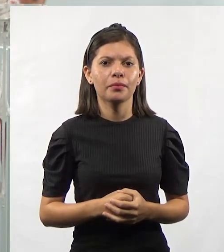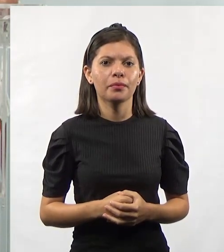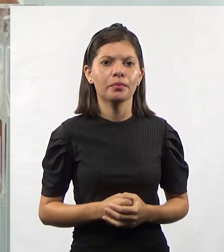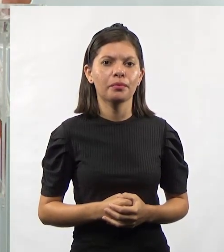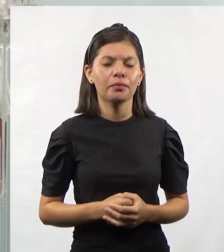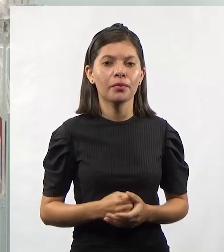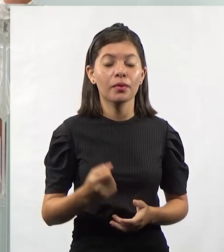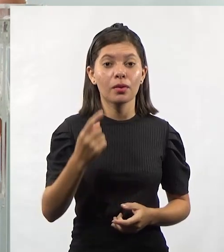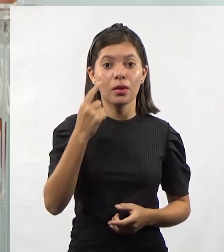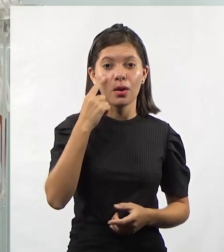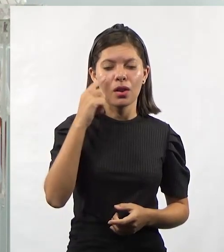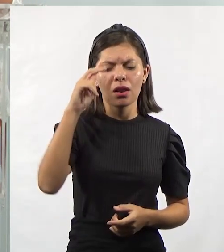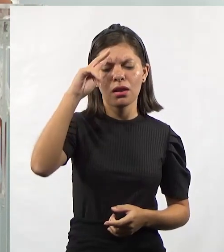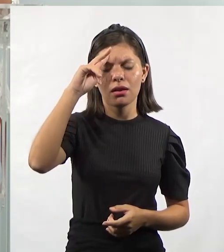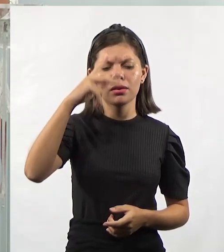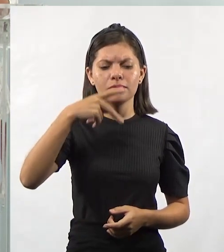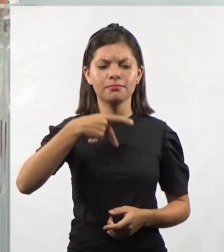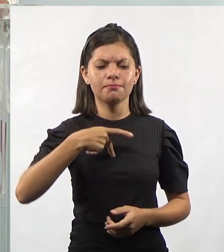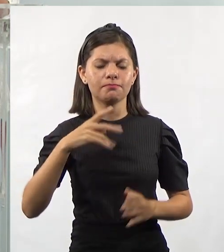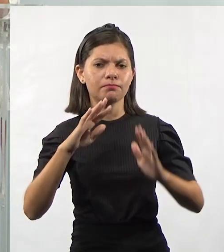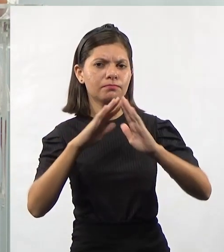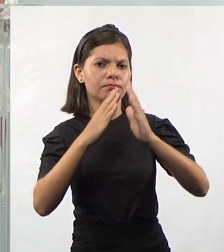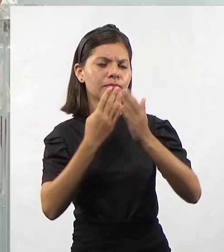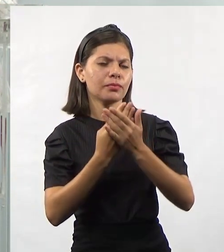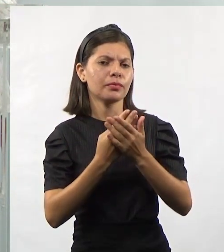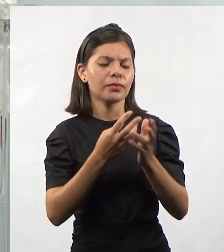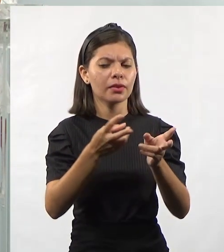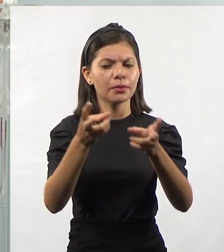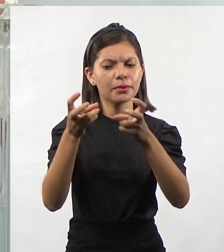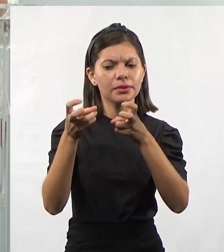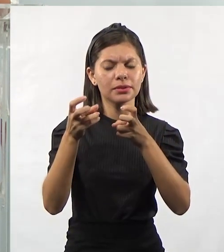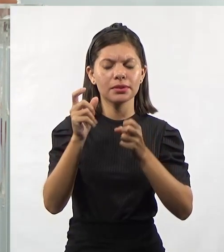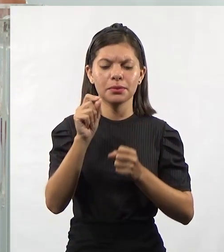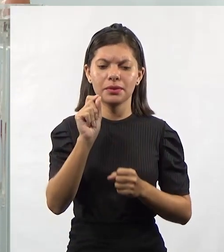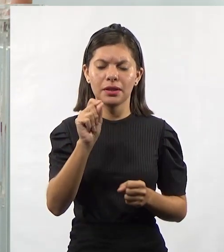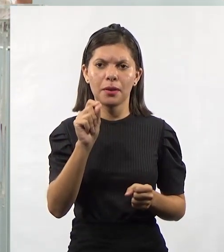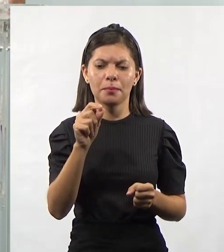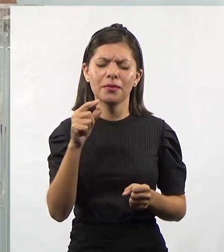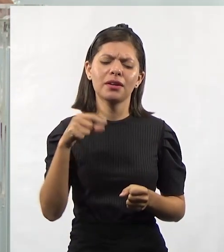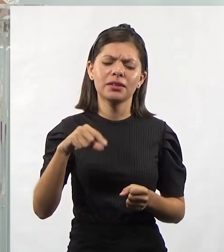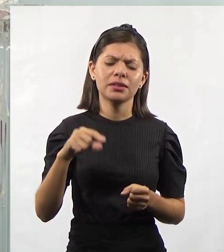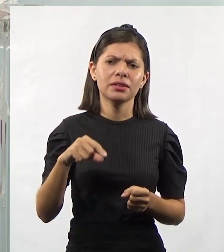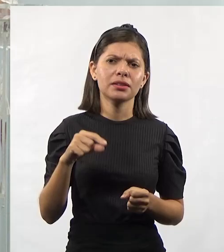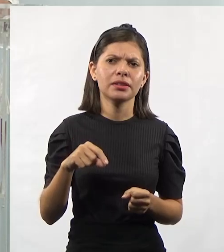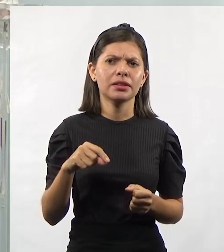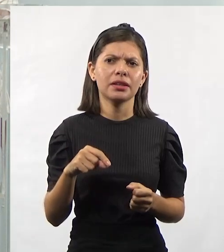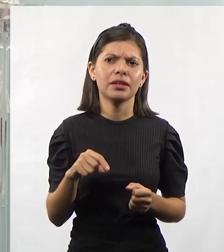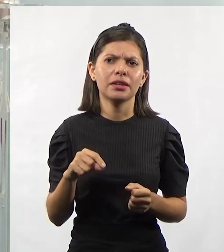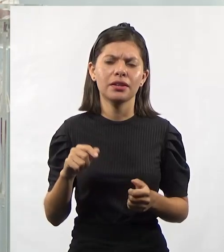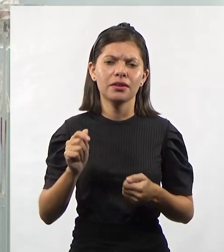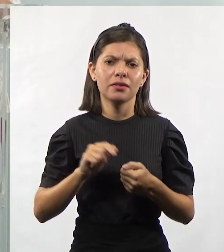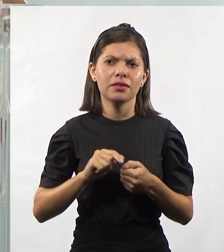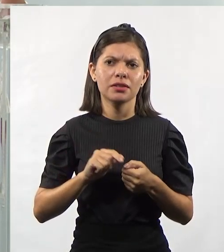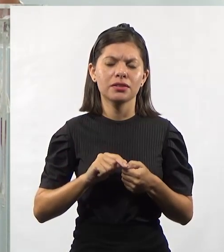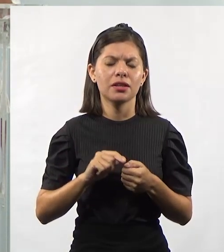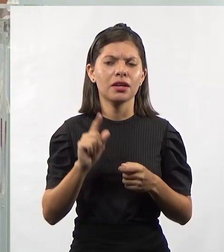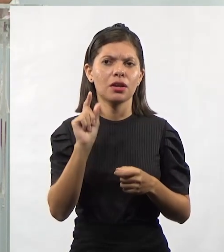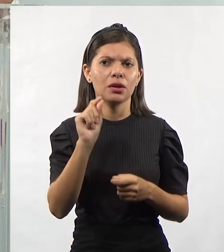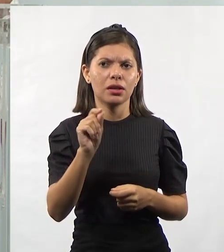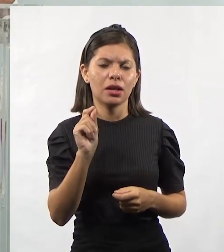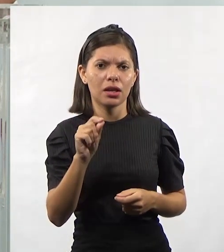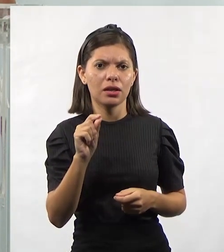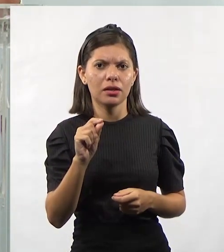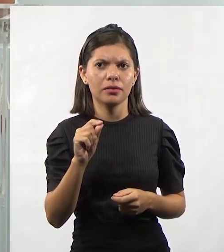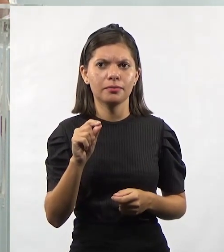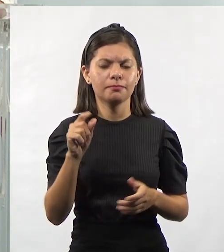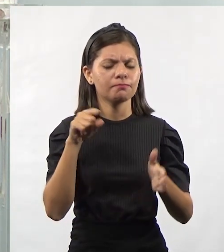até quando ela olha para si, ela tem que reconhecer o que até aqui nós fomos capazes de